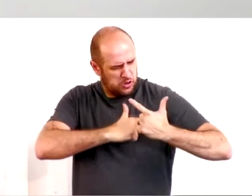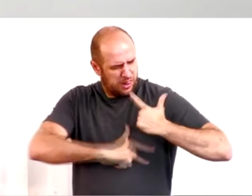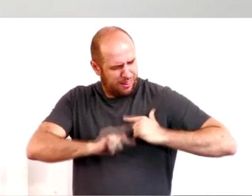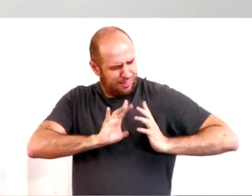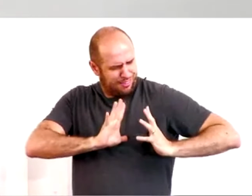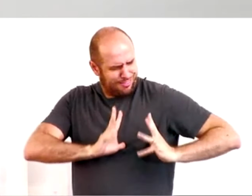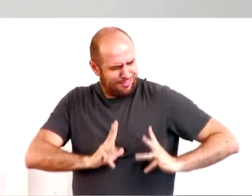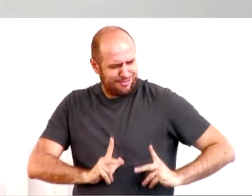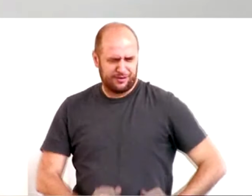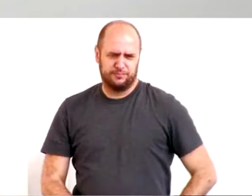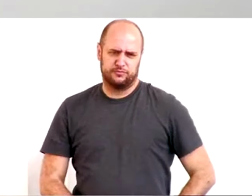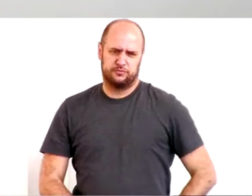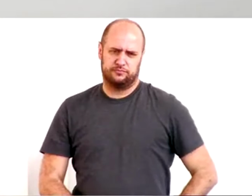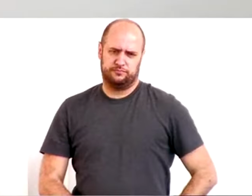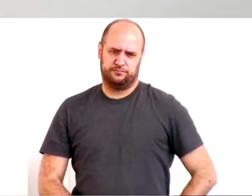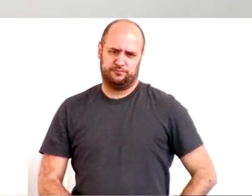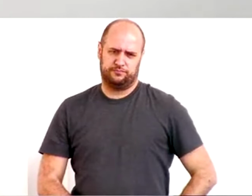coração.